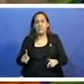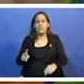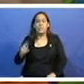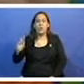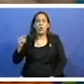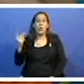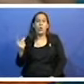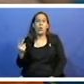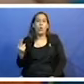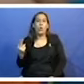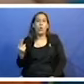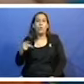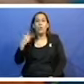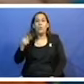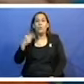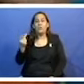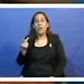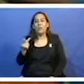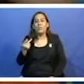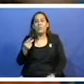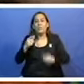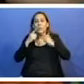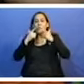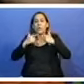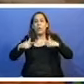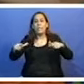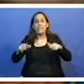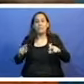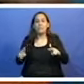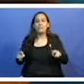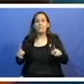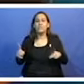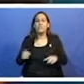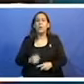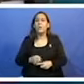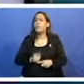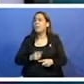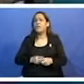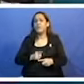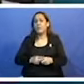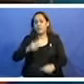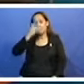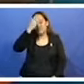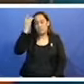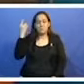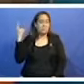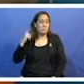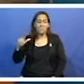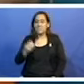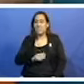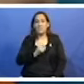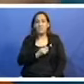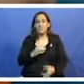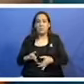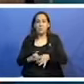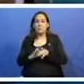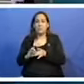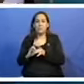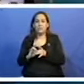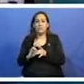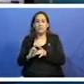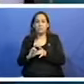com sotaques e expressões diferentes? Por quê? Por que que muitas pessoas não conseguem conviver?